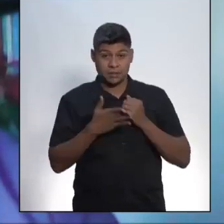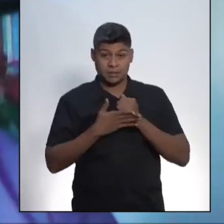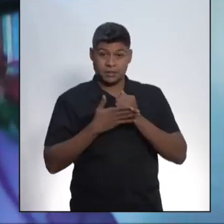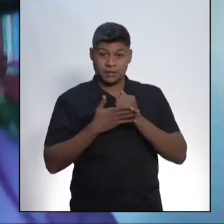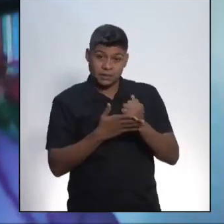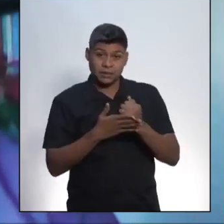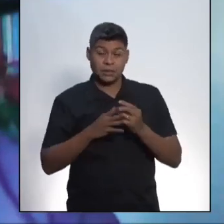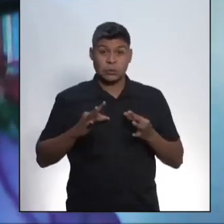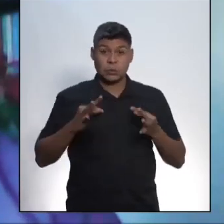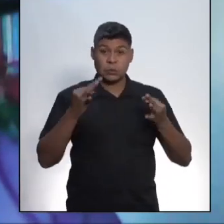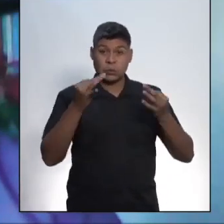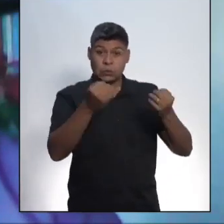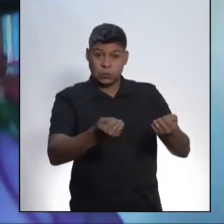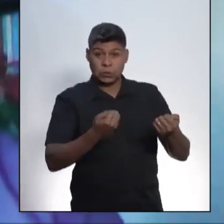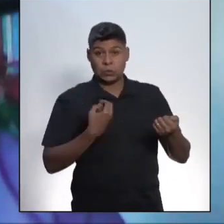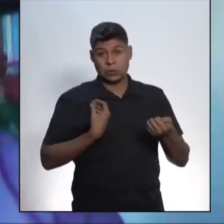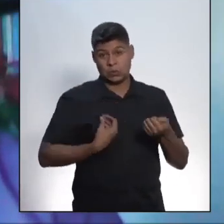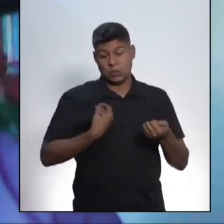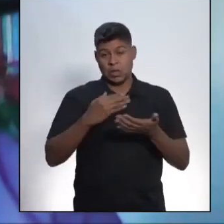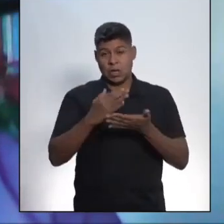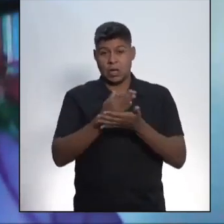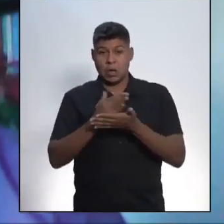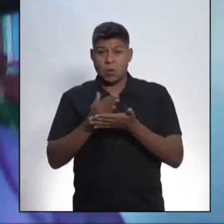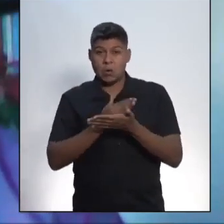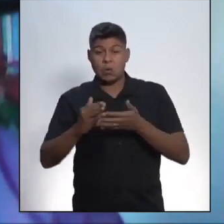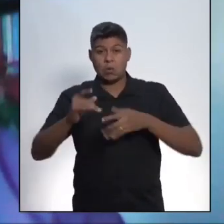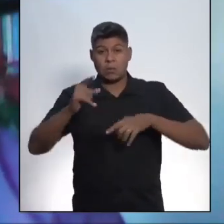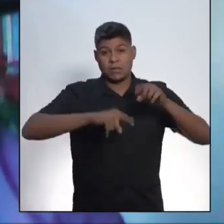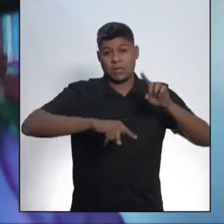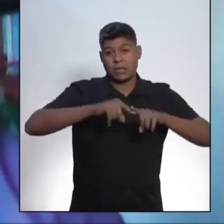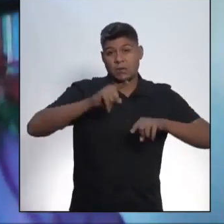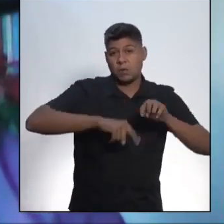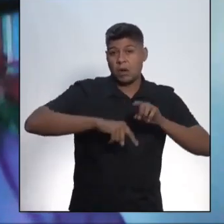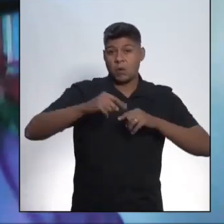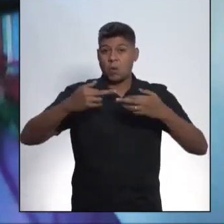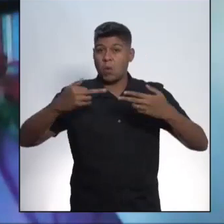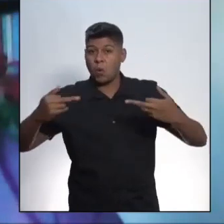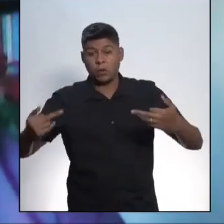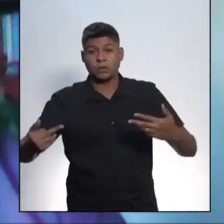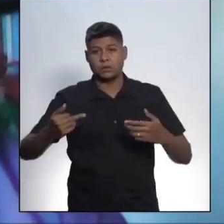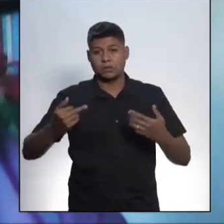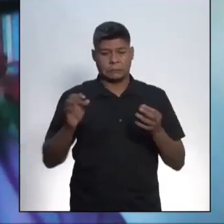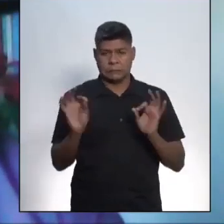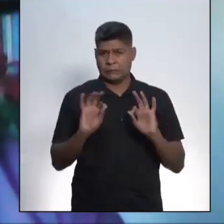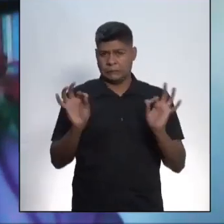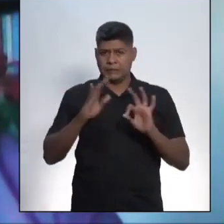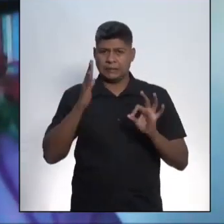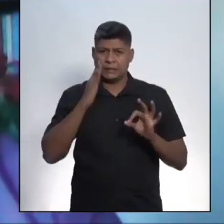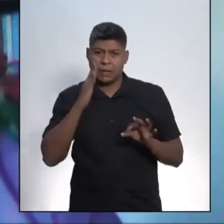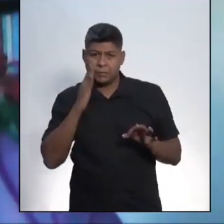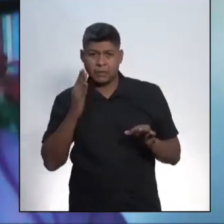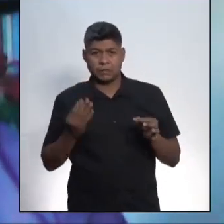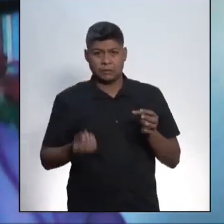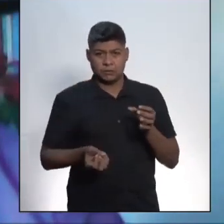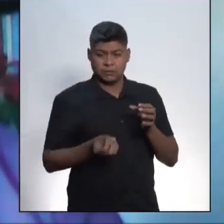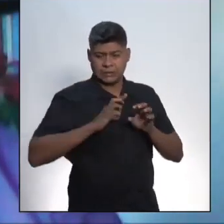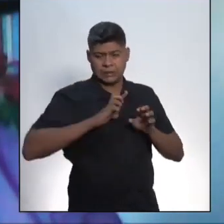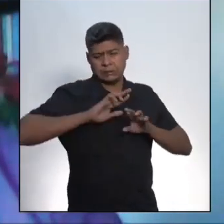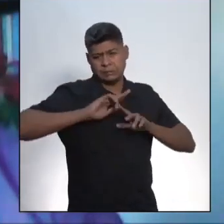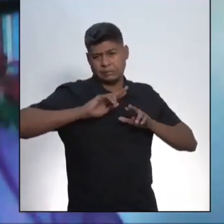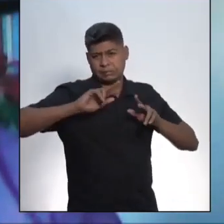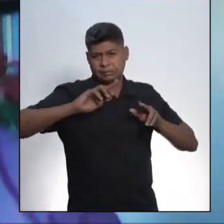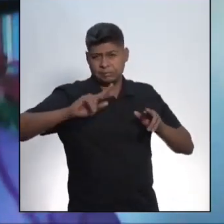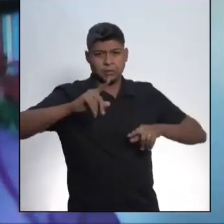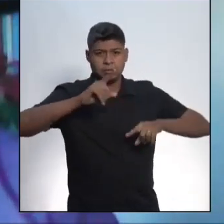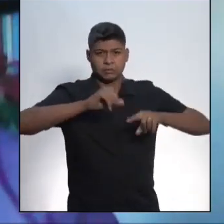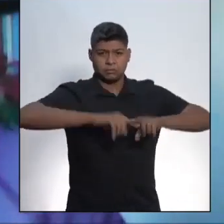que totalmente sobre alguma ferramenta, sobre algum tipo de recurso. Como nós lançamos mão de vários recursos,